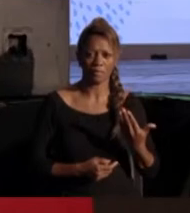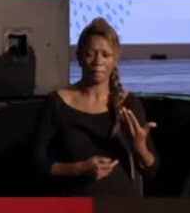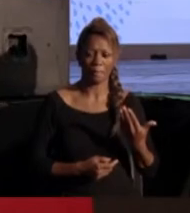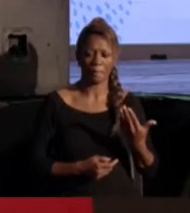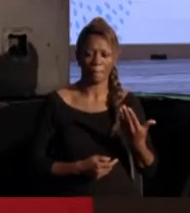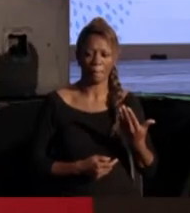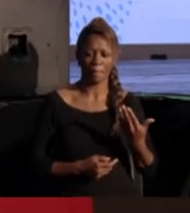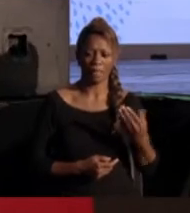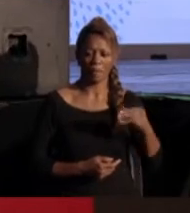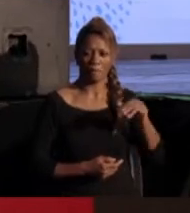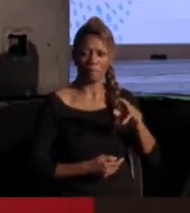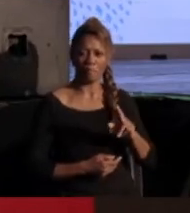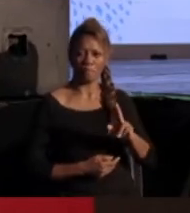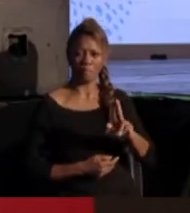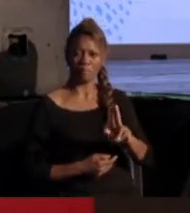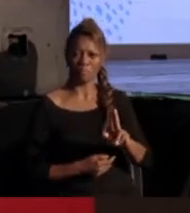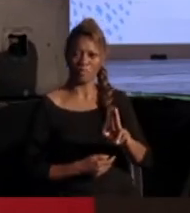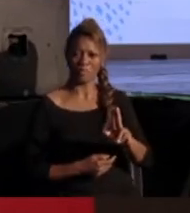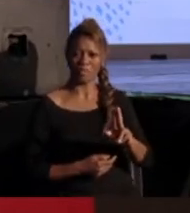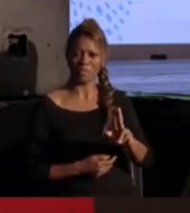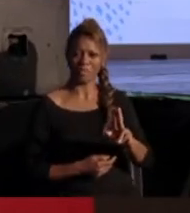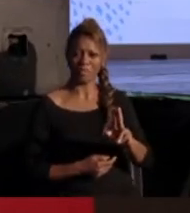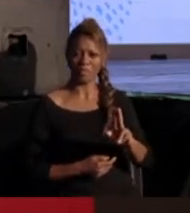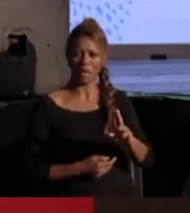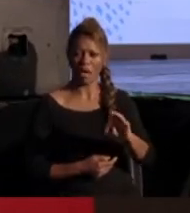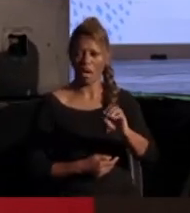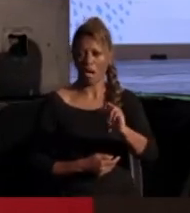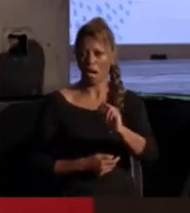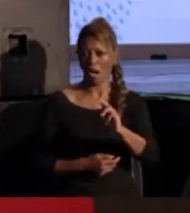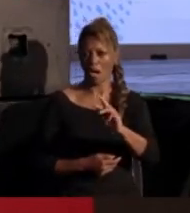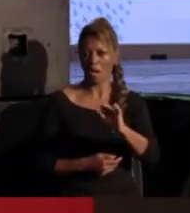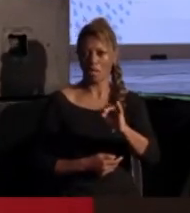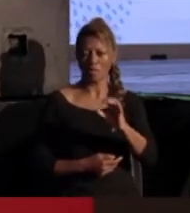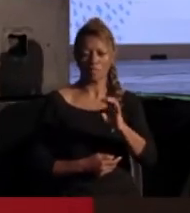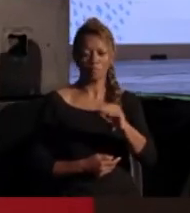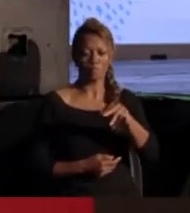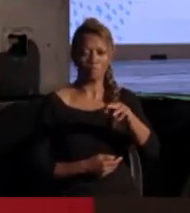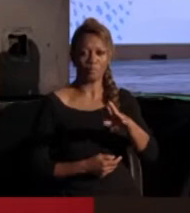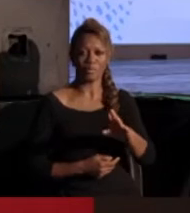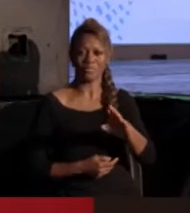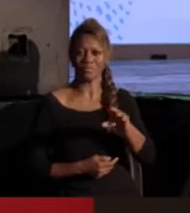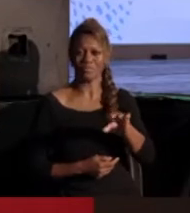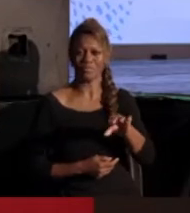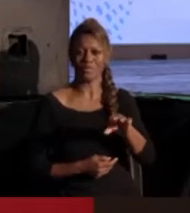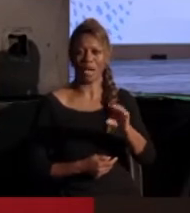Yamu e o Warimu. Aqui nós estamos fazendo uma espécie de